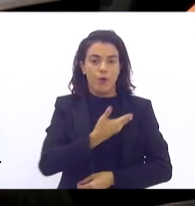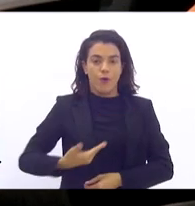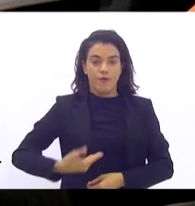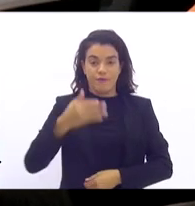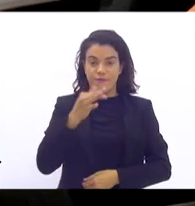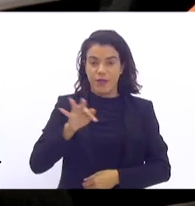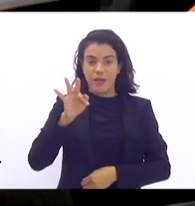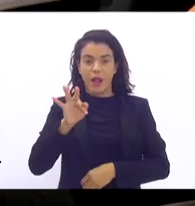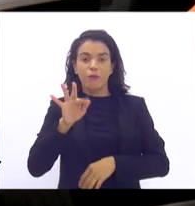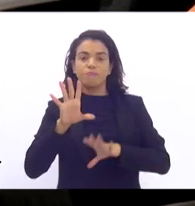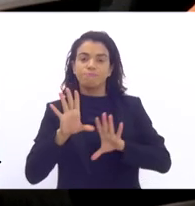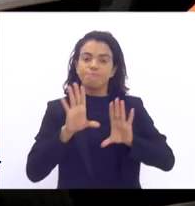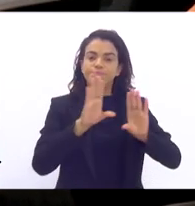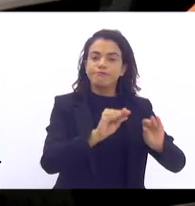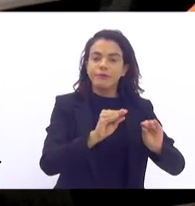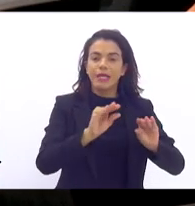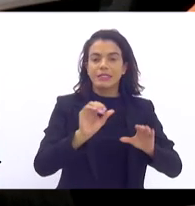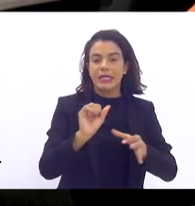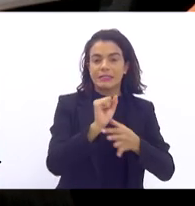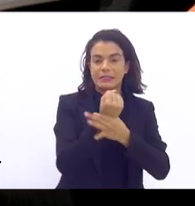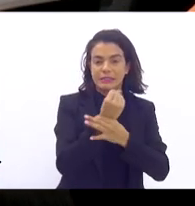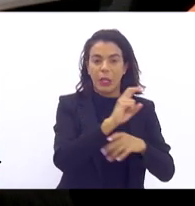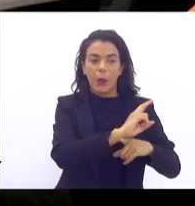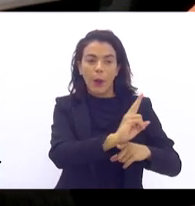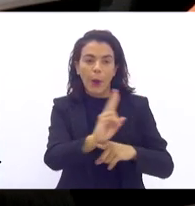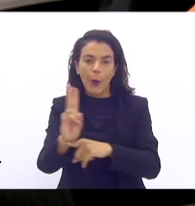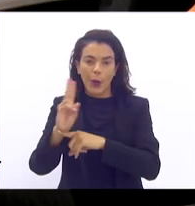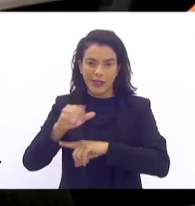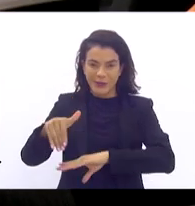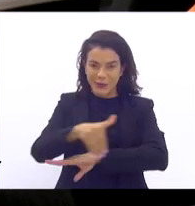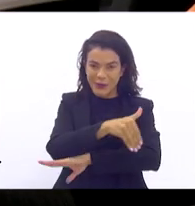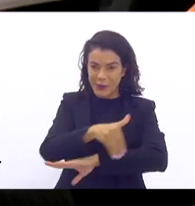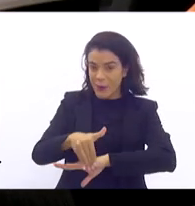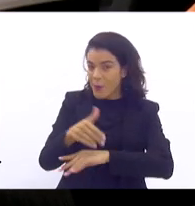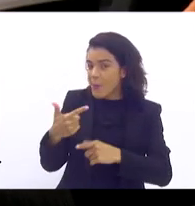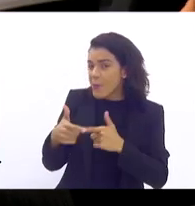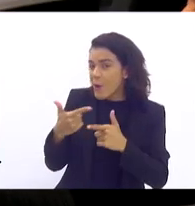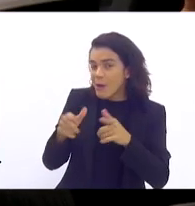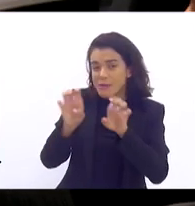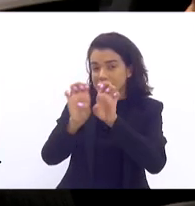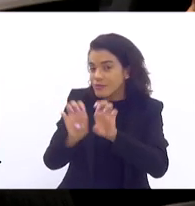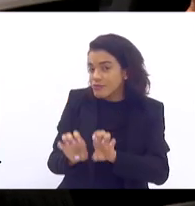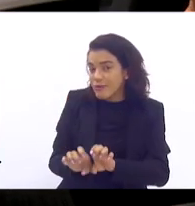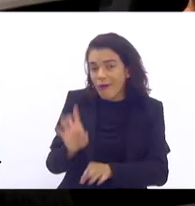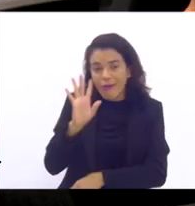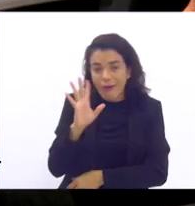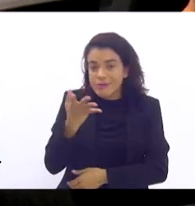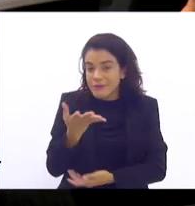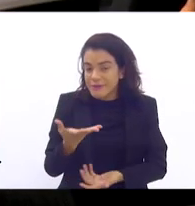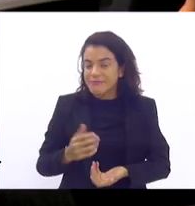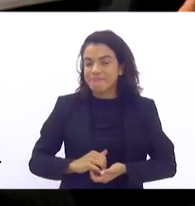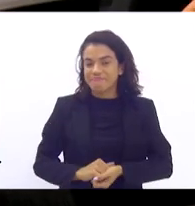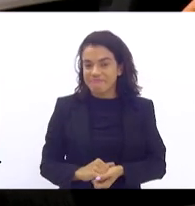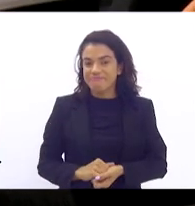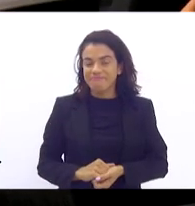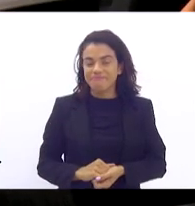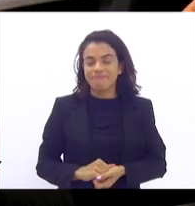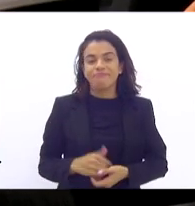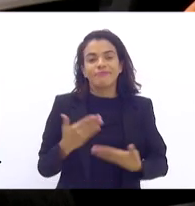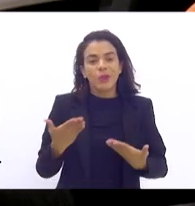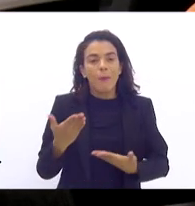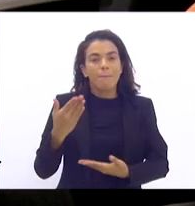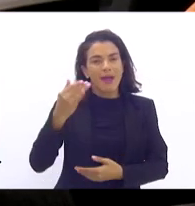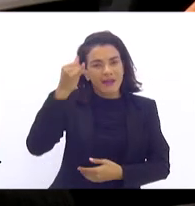intervície na segurança do Rio de Janeiro por causa de um problema estrutural que não foi sanado para que a gente não